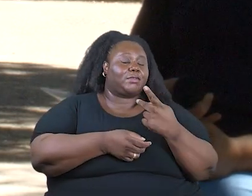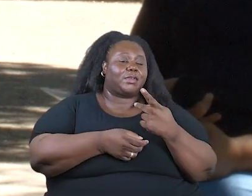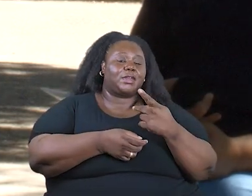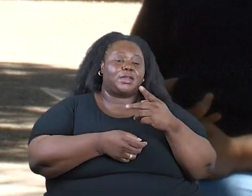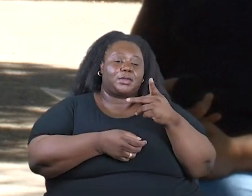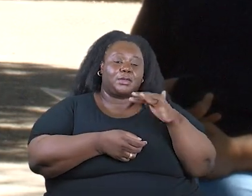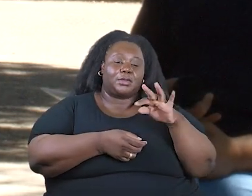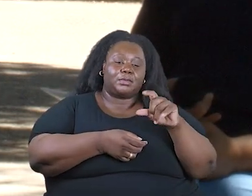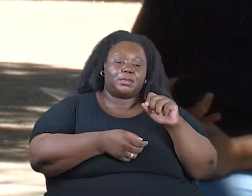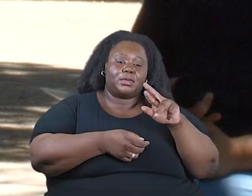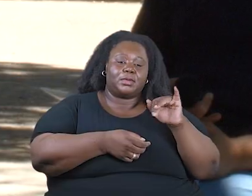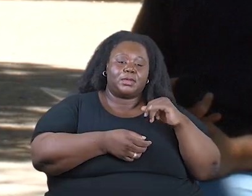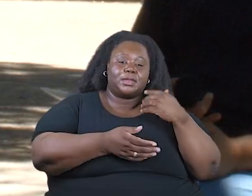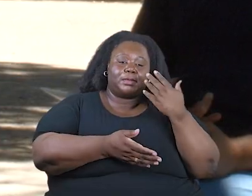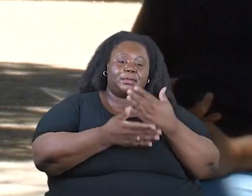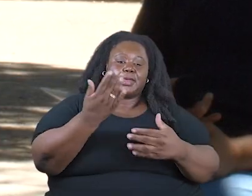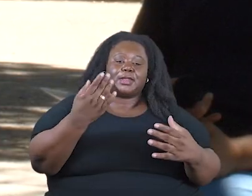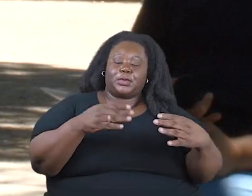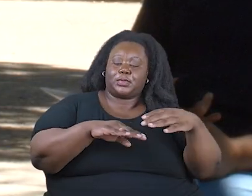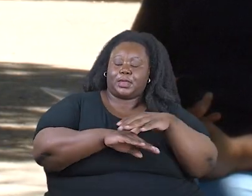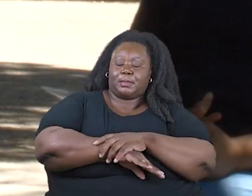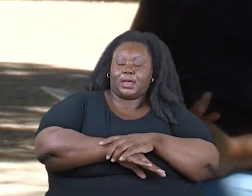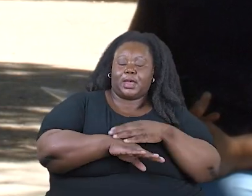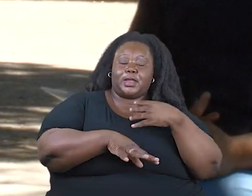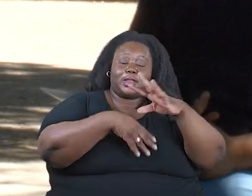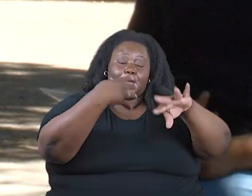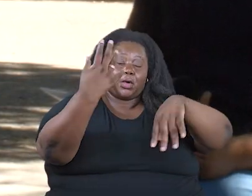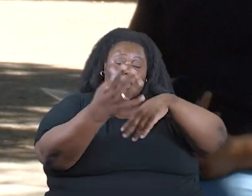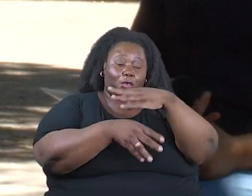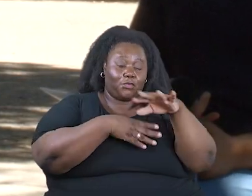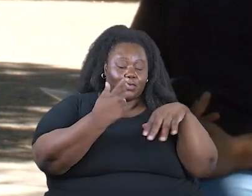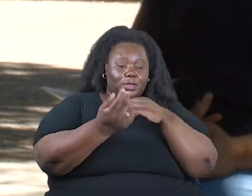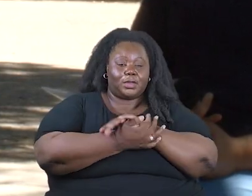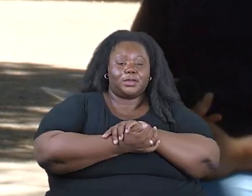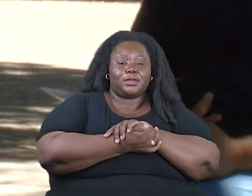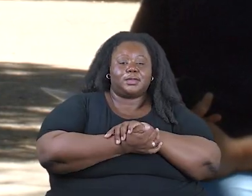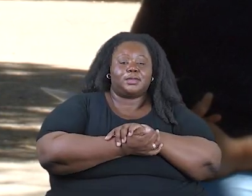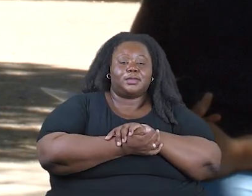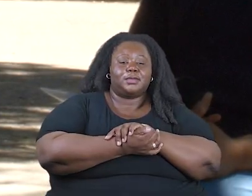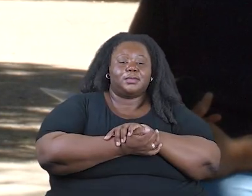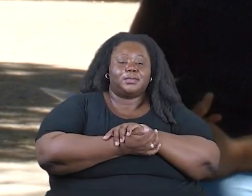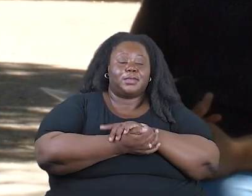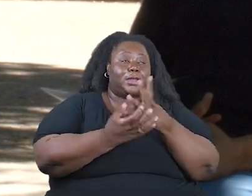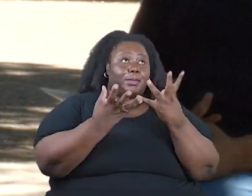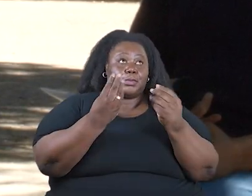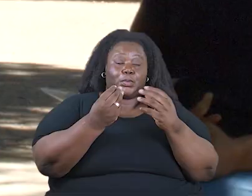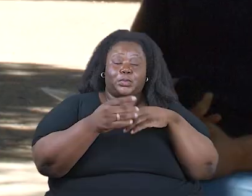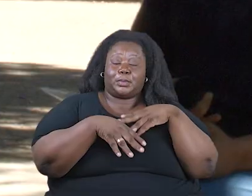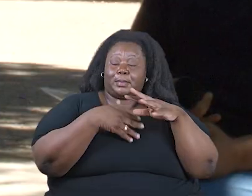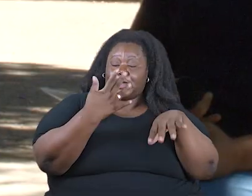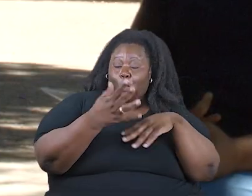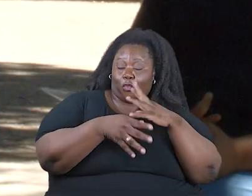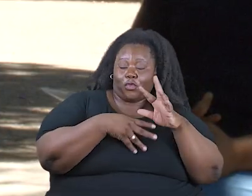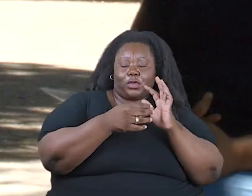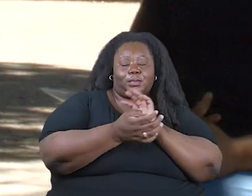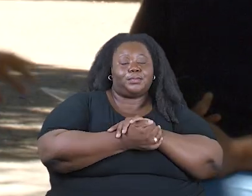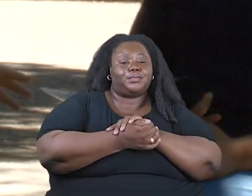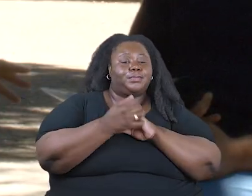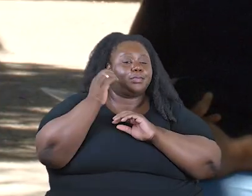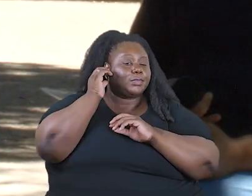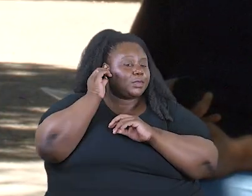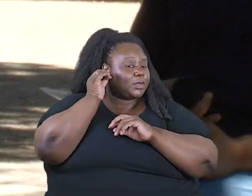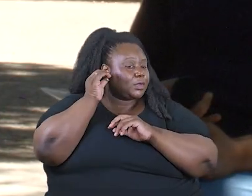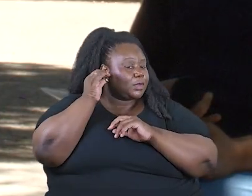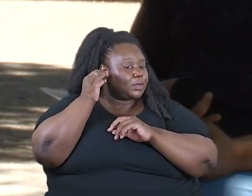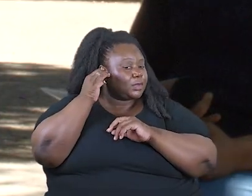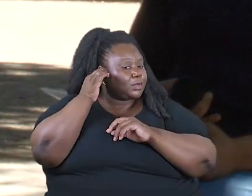que o Pietro Maria Bardi perdeu um pé de sapato dele no meio da confusão. Pra vocês terem uma ideia como é que foi o negócio.